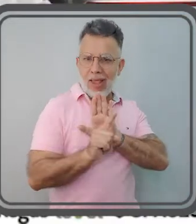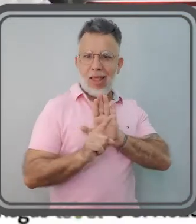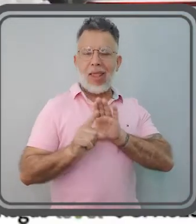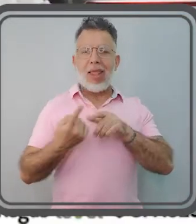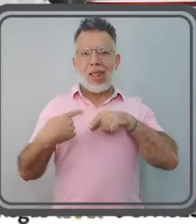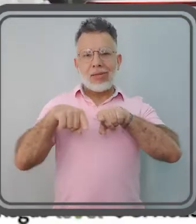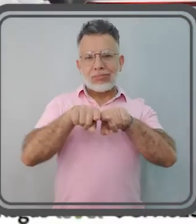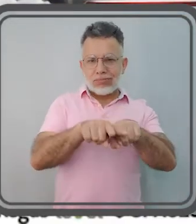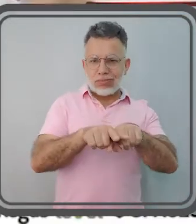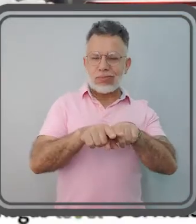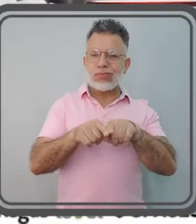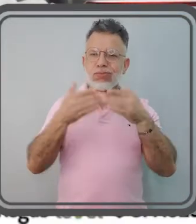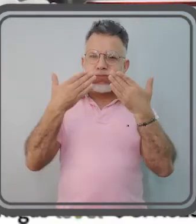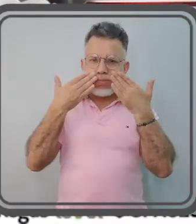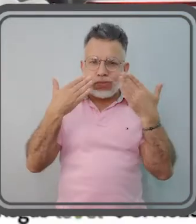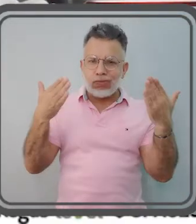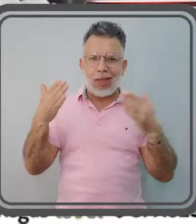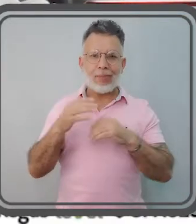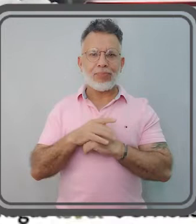hoje ele consegue, de fato,